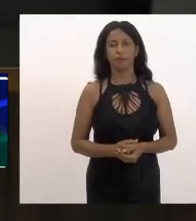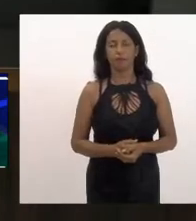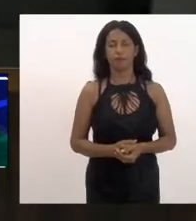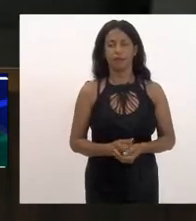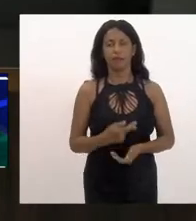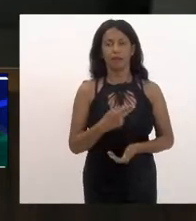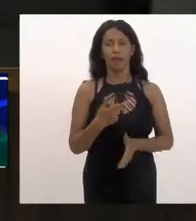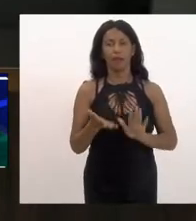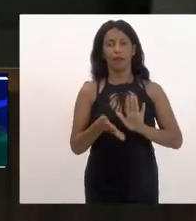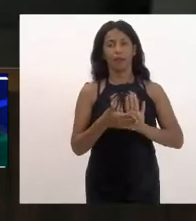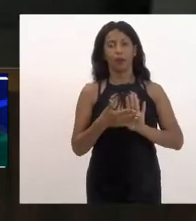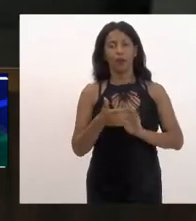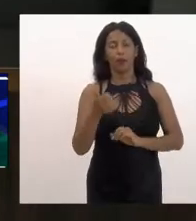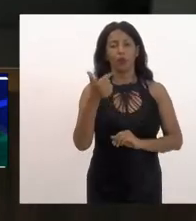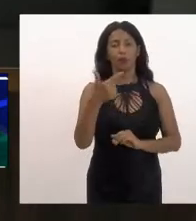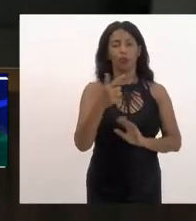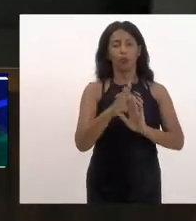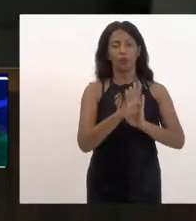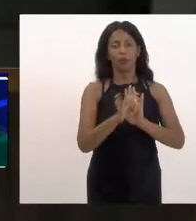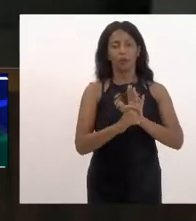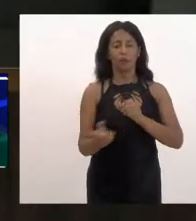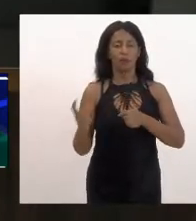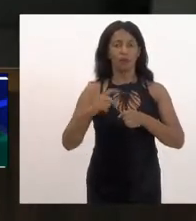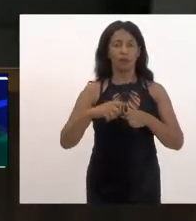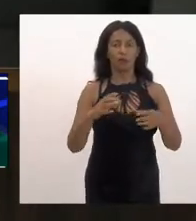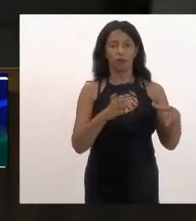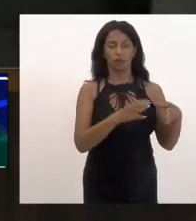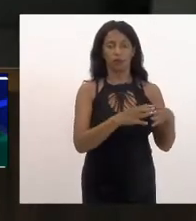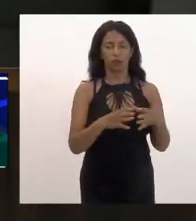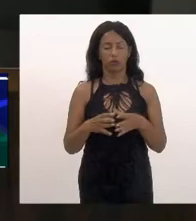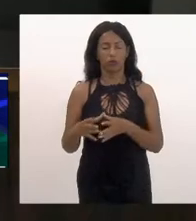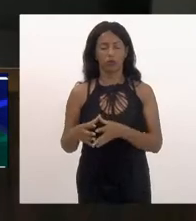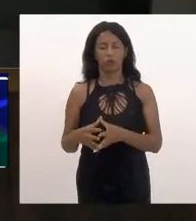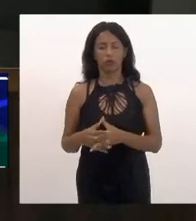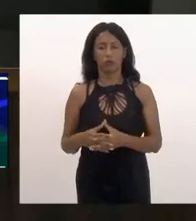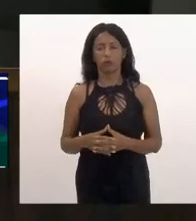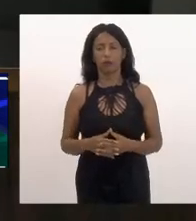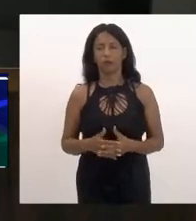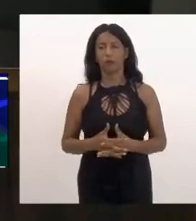A presente proposta recebeu 2 emendas e retorna às comissões.